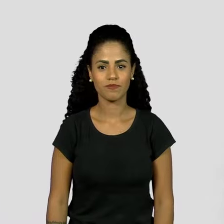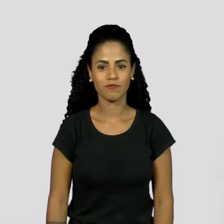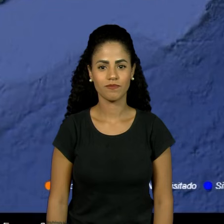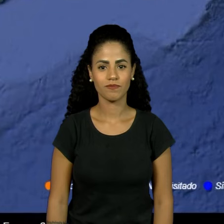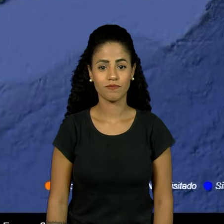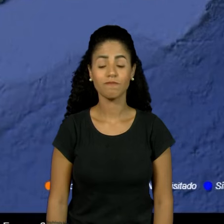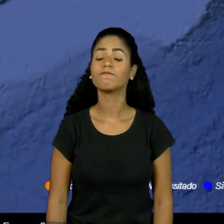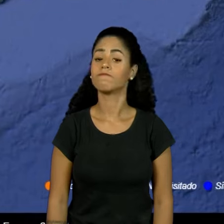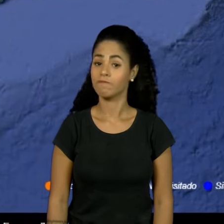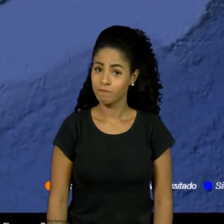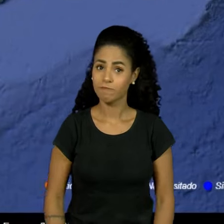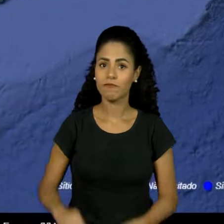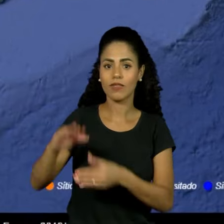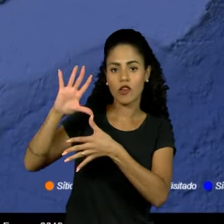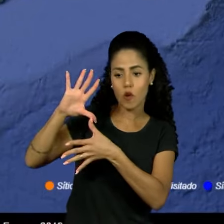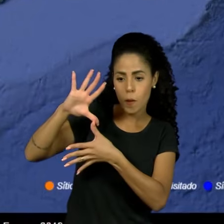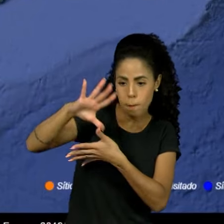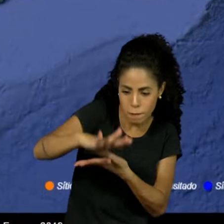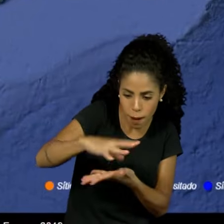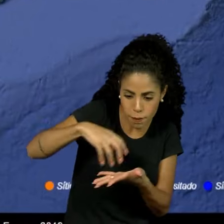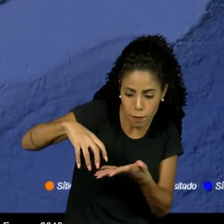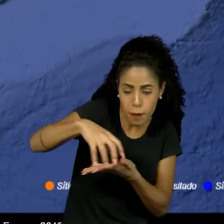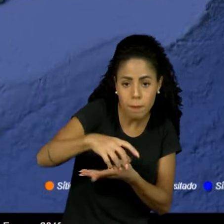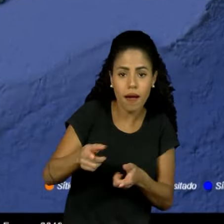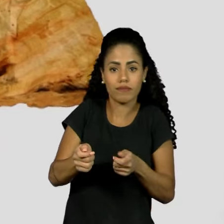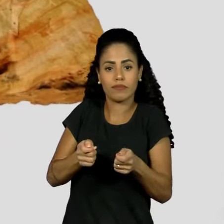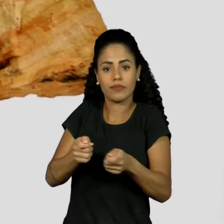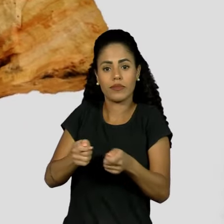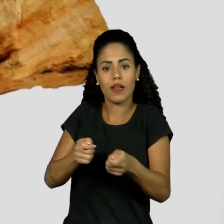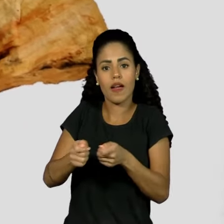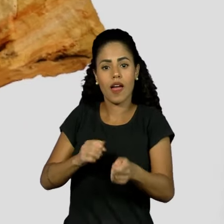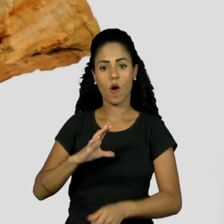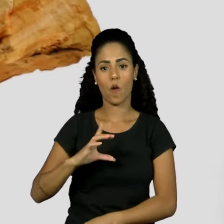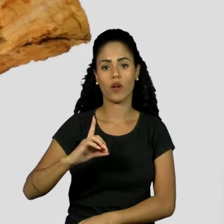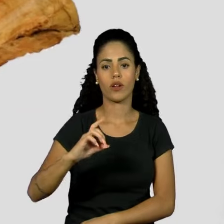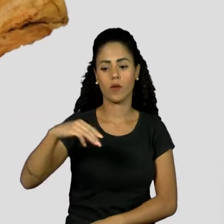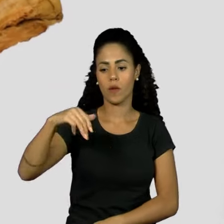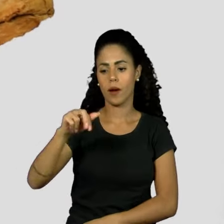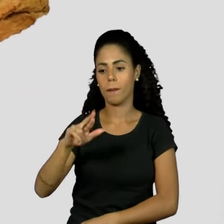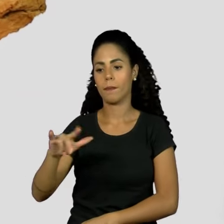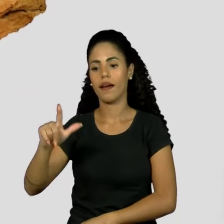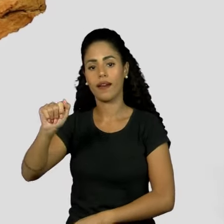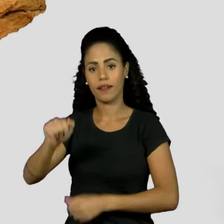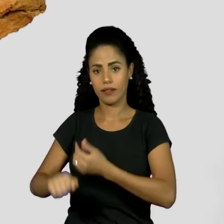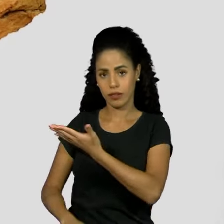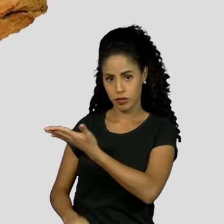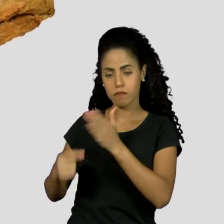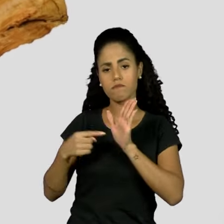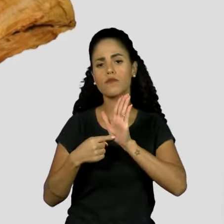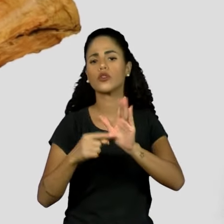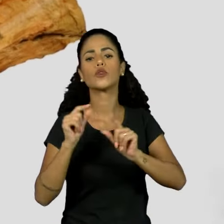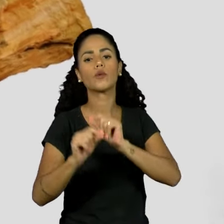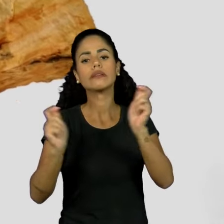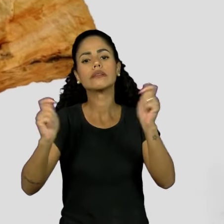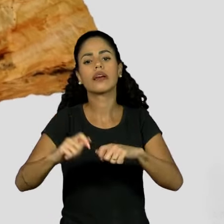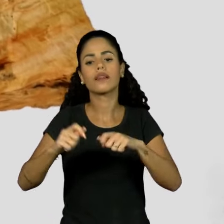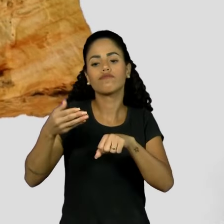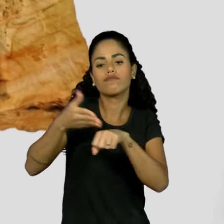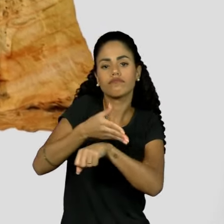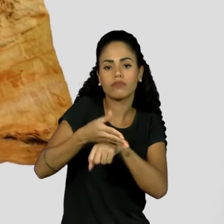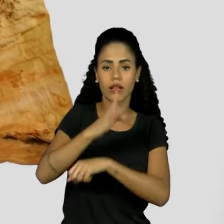O mapa, coordenado pela pesquisadora Marília Perazzo, sob a supervisão do professor Astolfo Araújo, pode ser